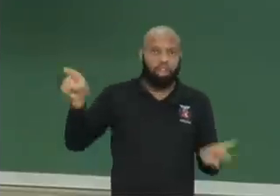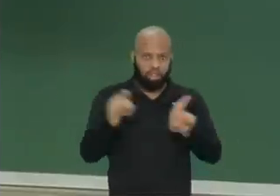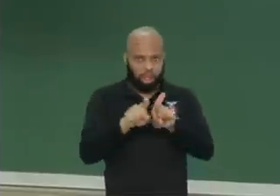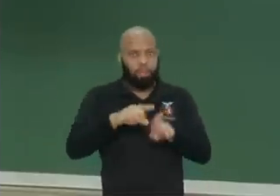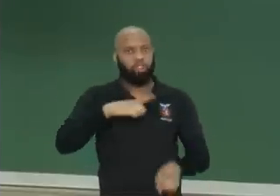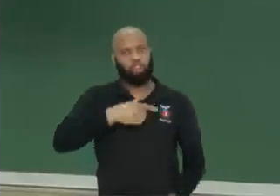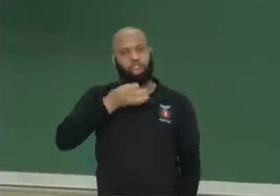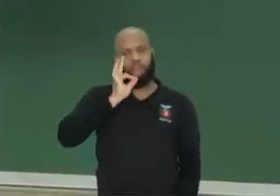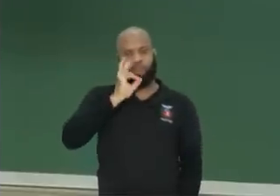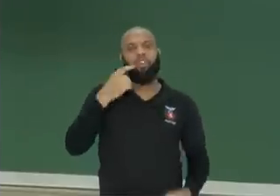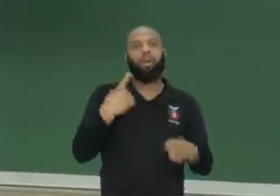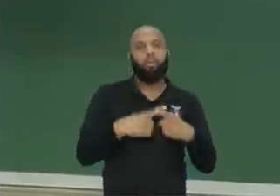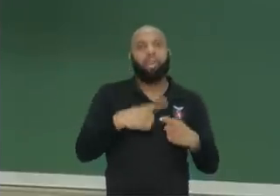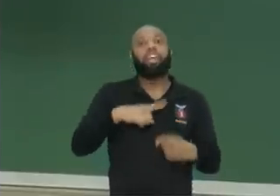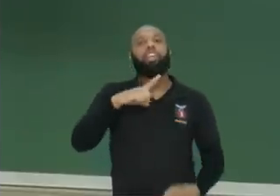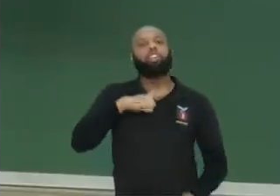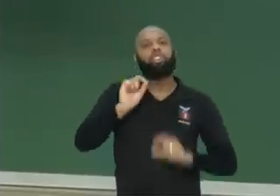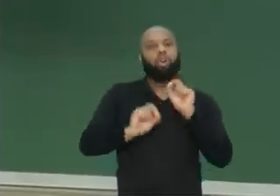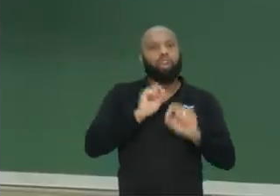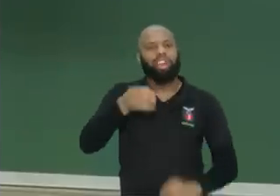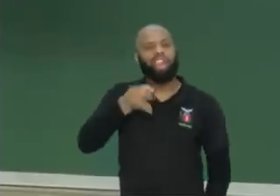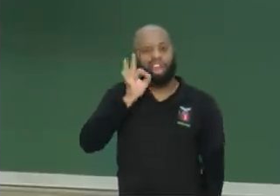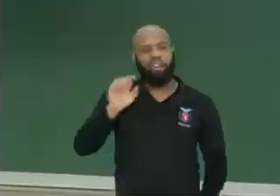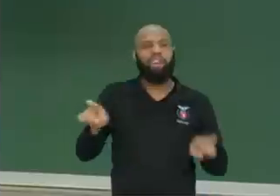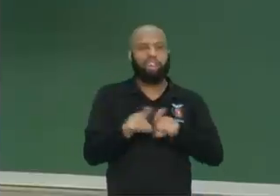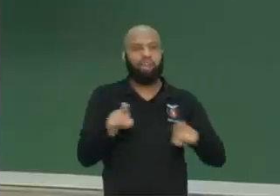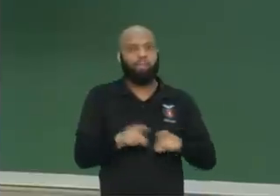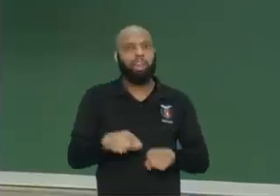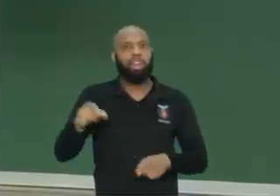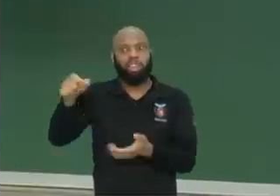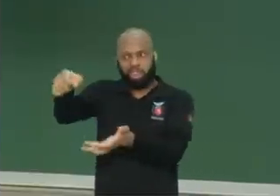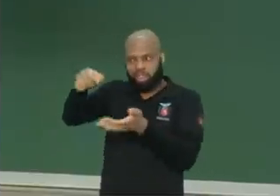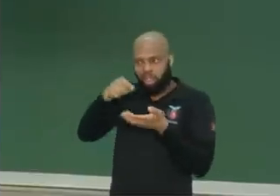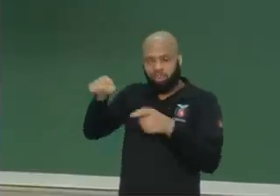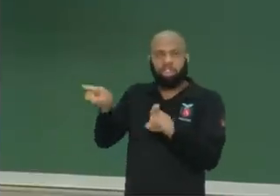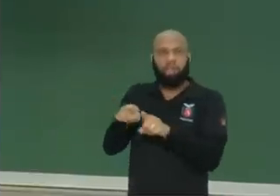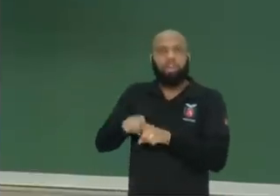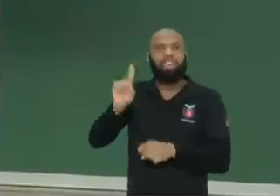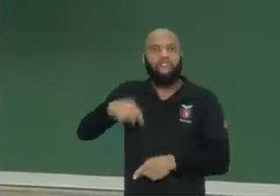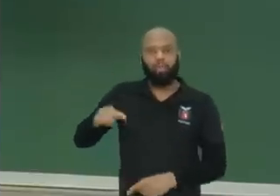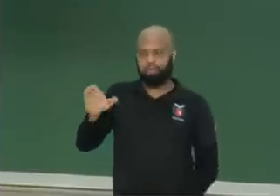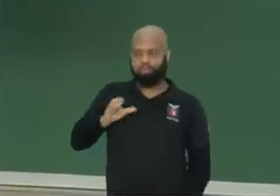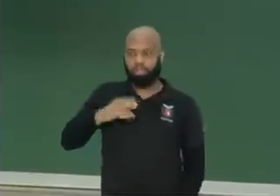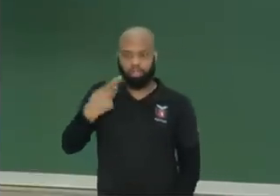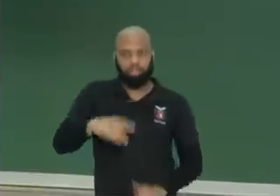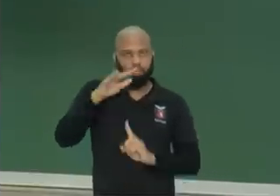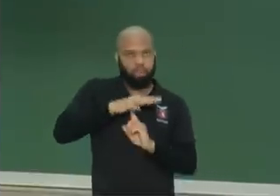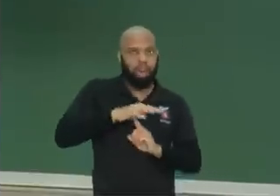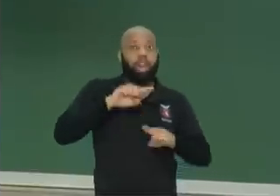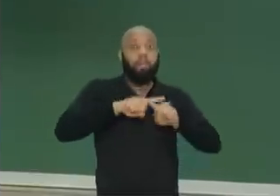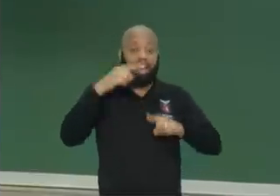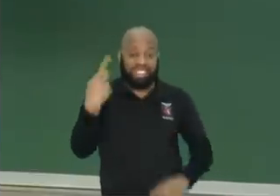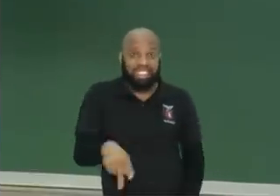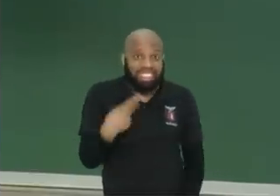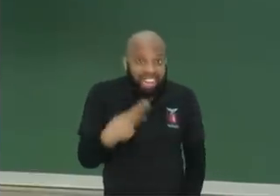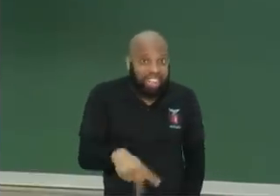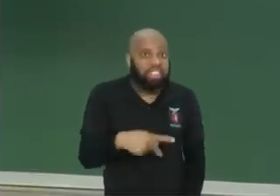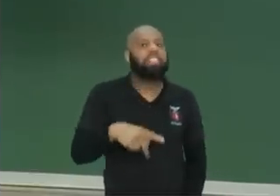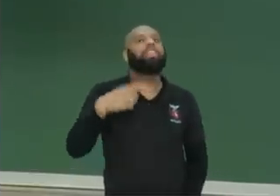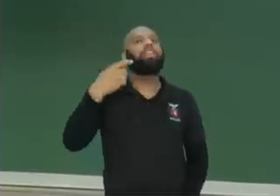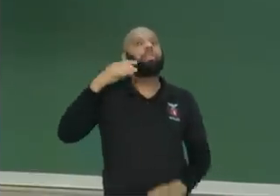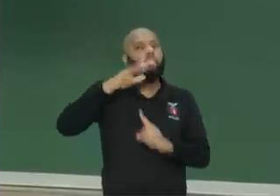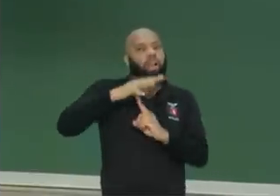que o café, que o ouro verde trouxe para o Paraná e para o Brasil como um todo. Mas aqui no Paraná a gente vai ter o ciclo da erva mate, que é um ciclo